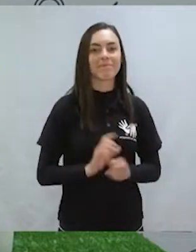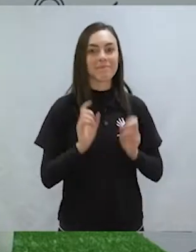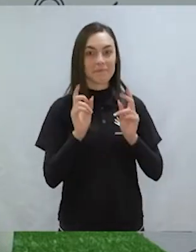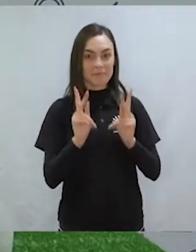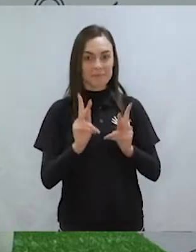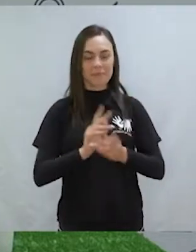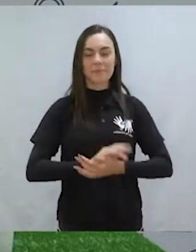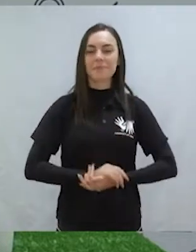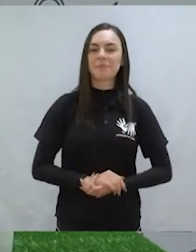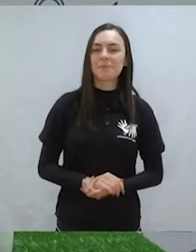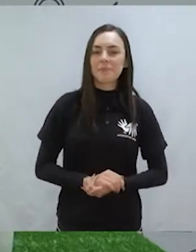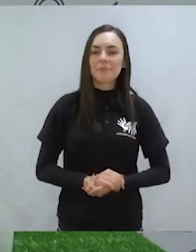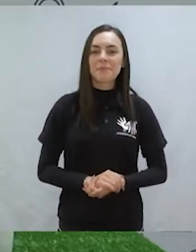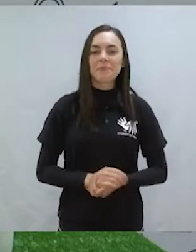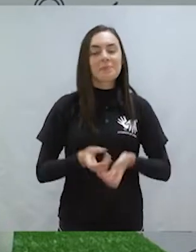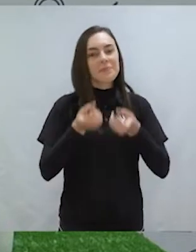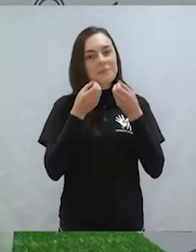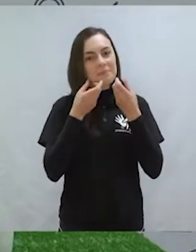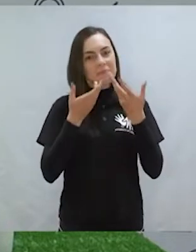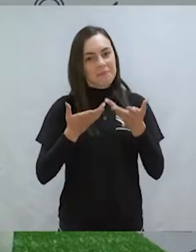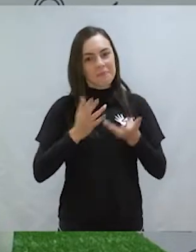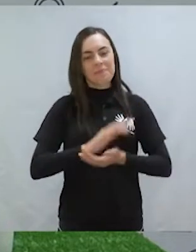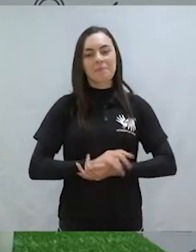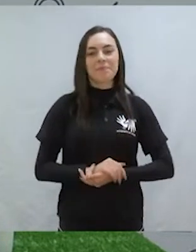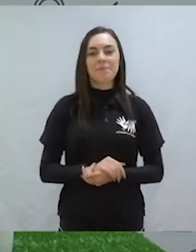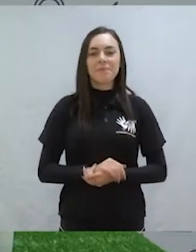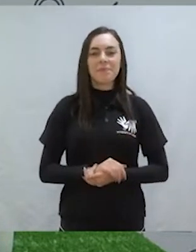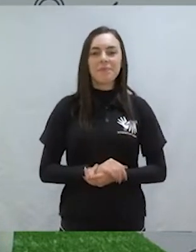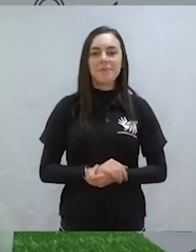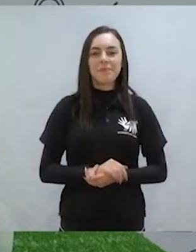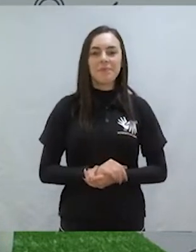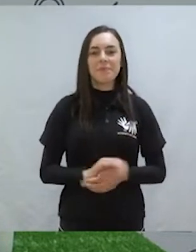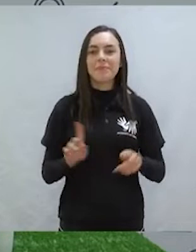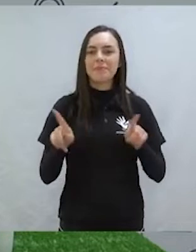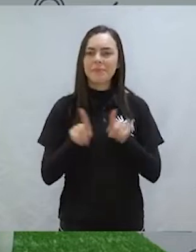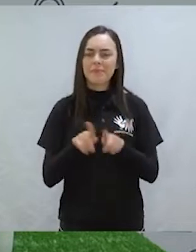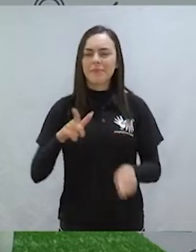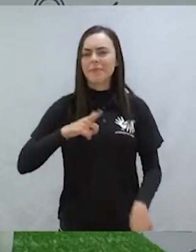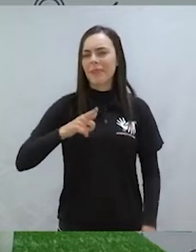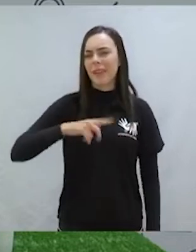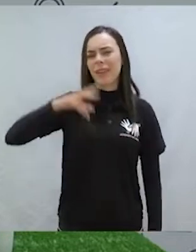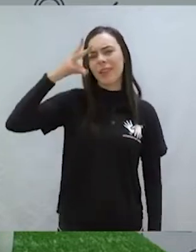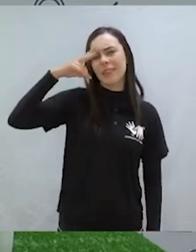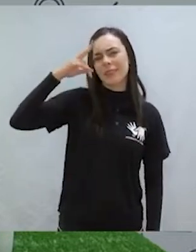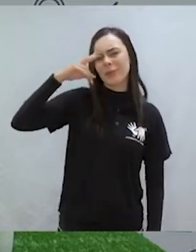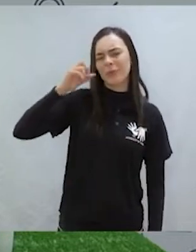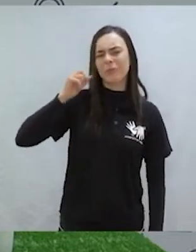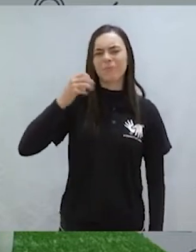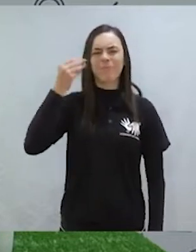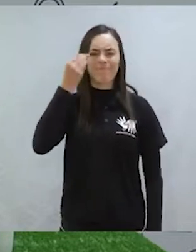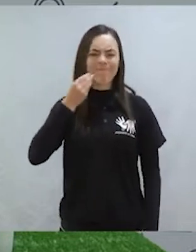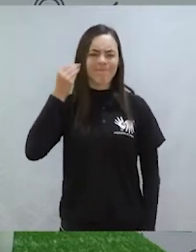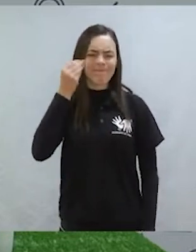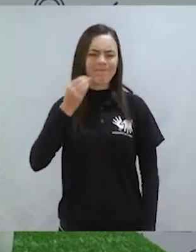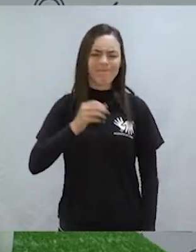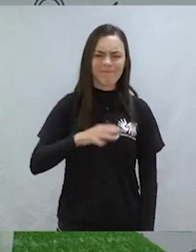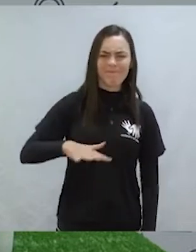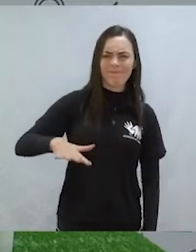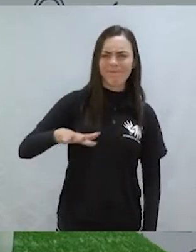Emília, ok? Muito bem. E aí, eles têm várias histórias nesse sítio,